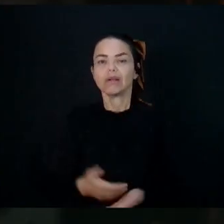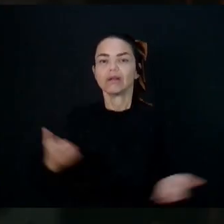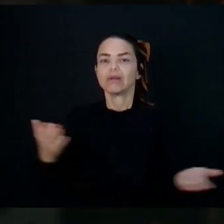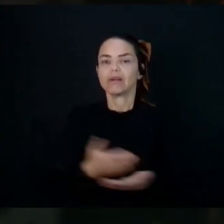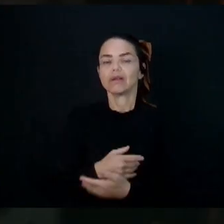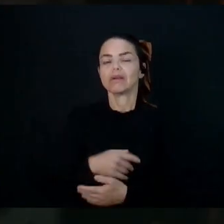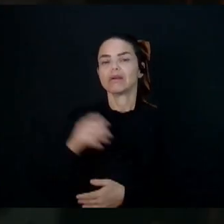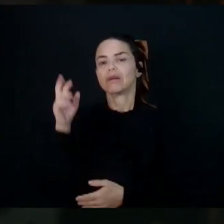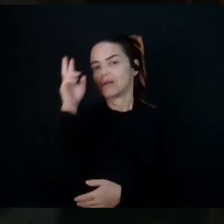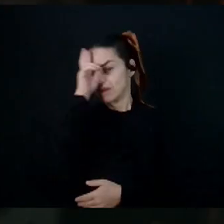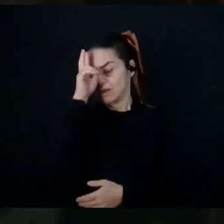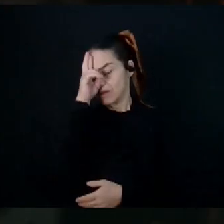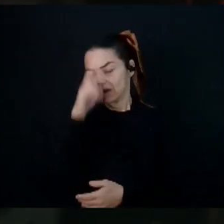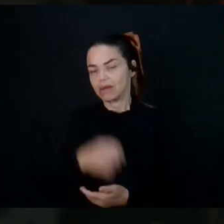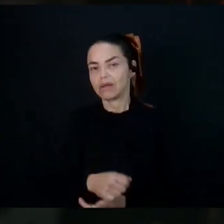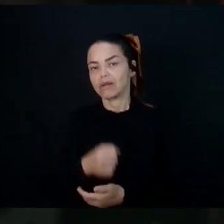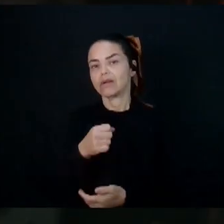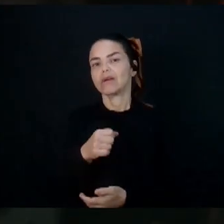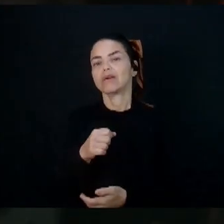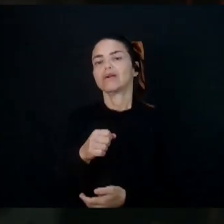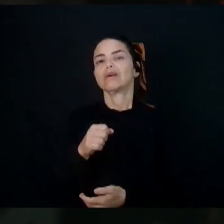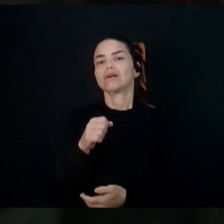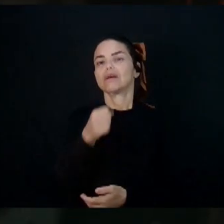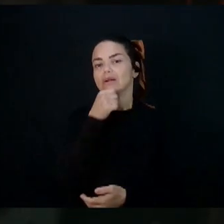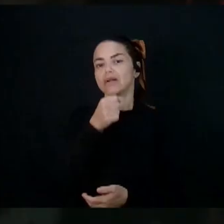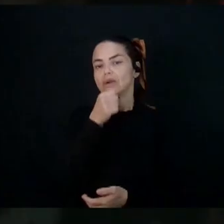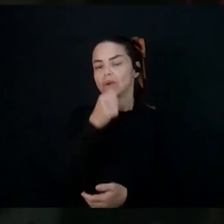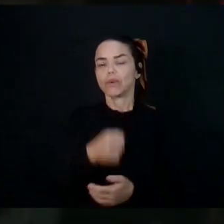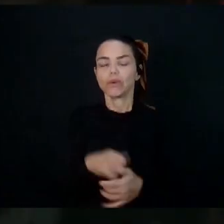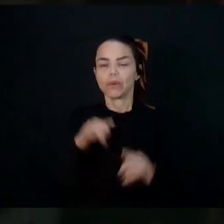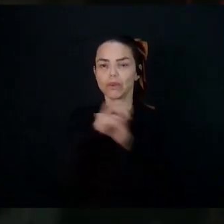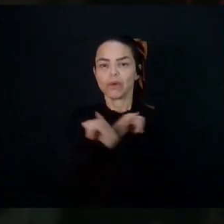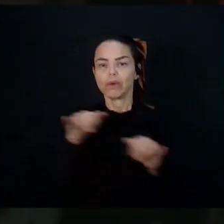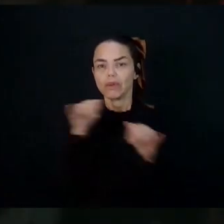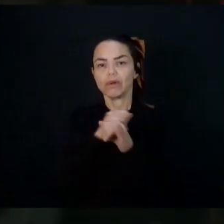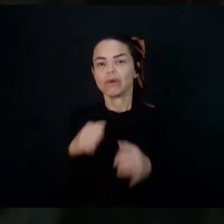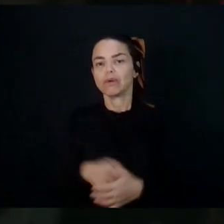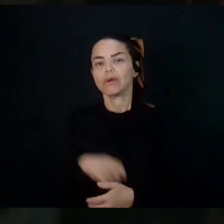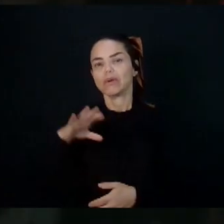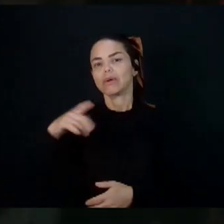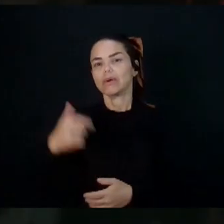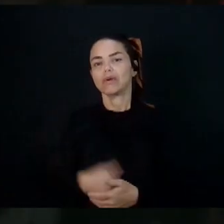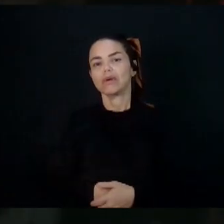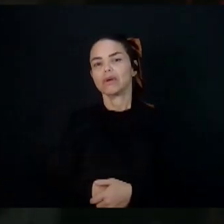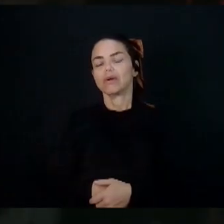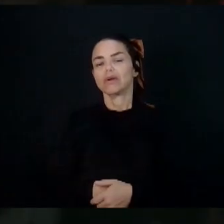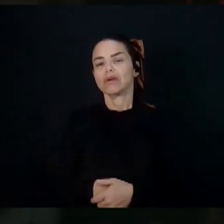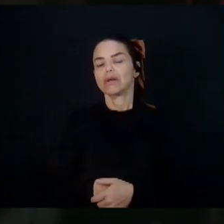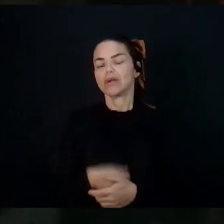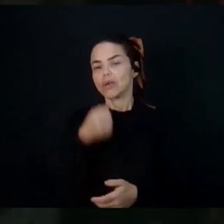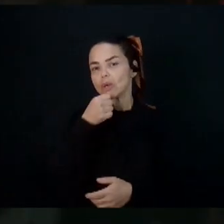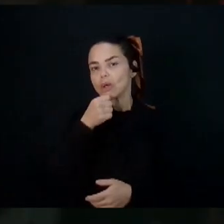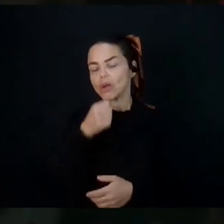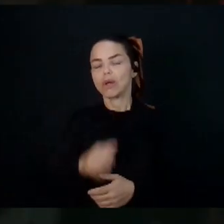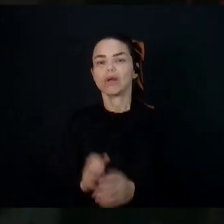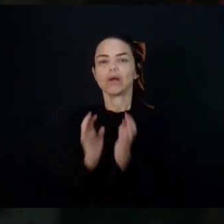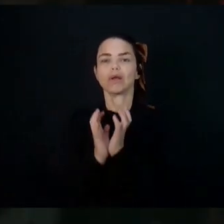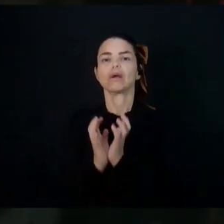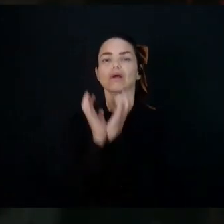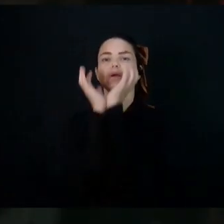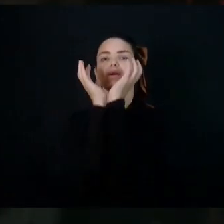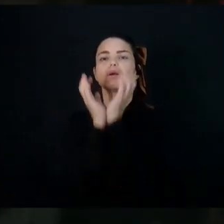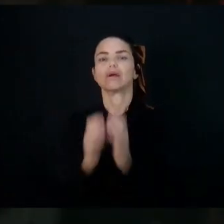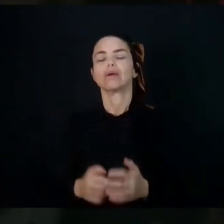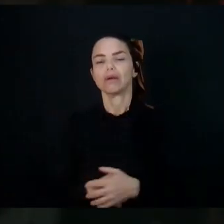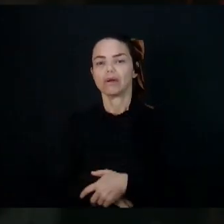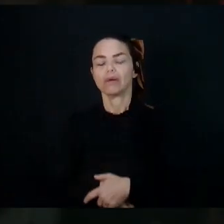meio-dia, Gabriel Castro traz o Câmara Notícia. E, claro, vai ter Câmara na Copa, porque o Brasil ganhou, né, no último jogo. É